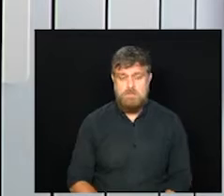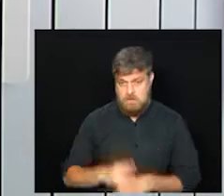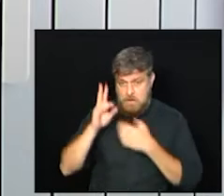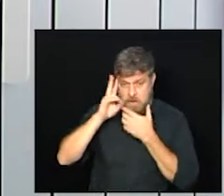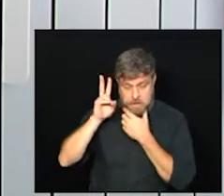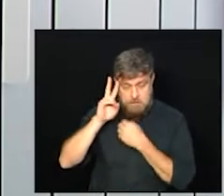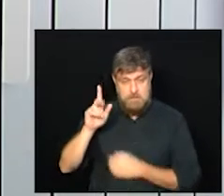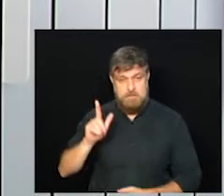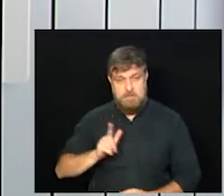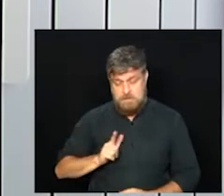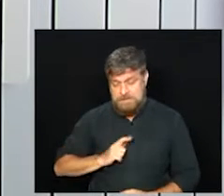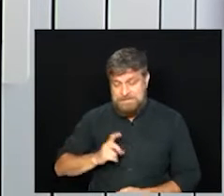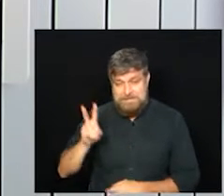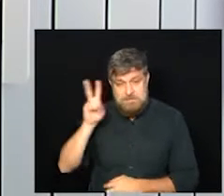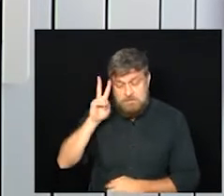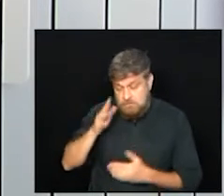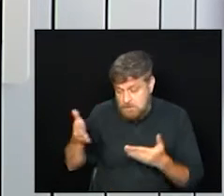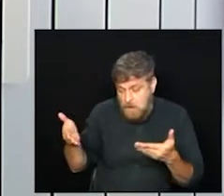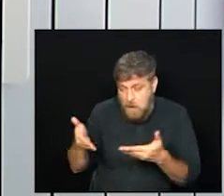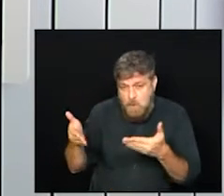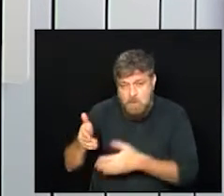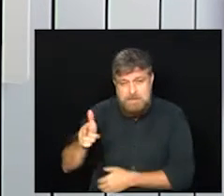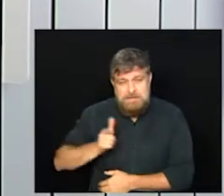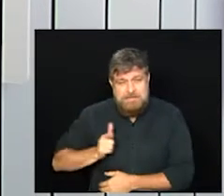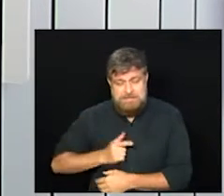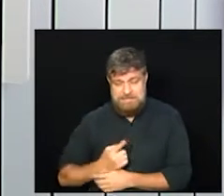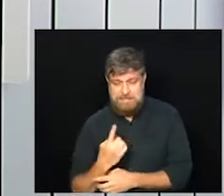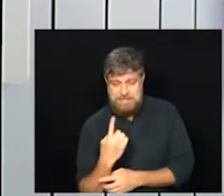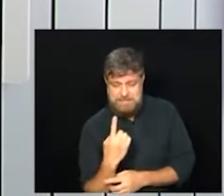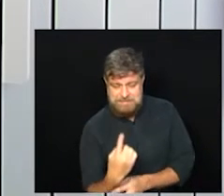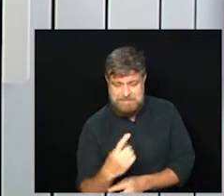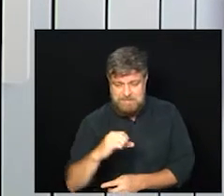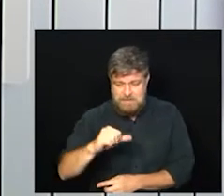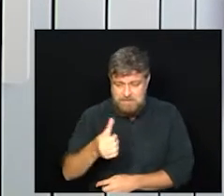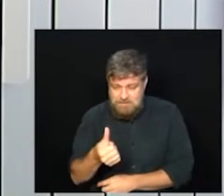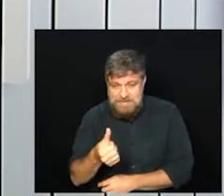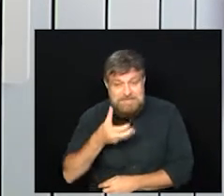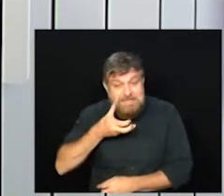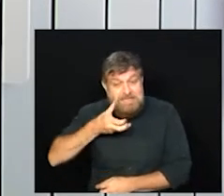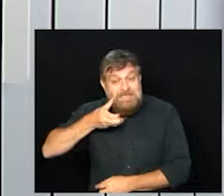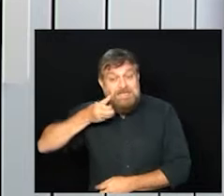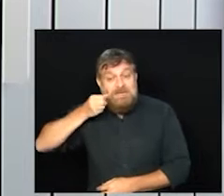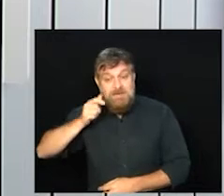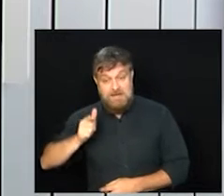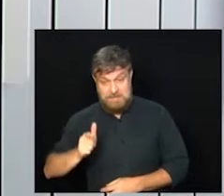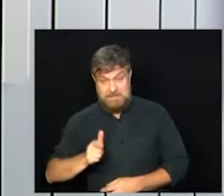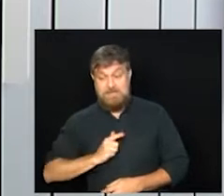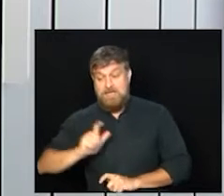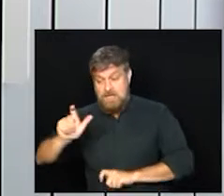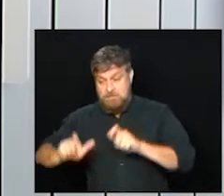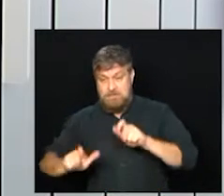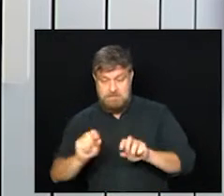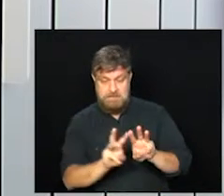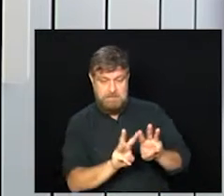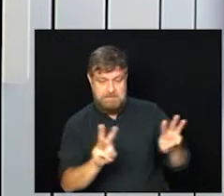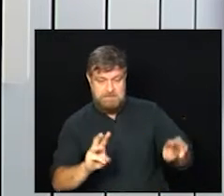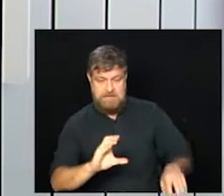Lembrando que nesta segunda-feira, 196 vagas estão disponíveis no site